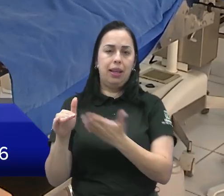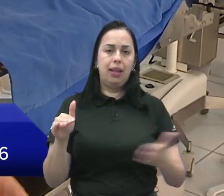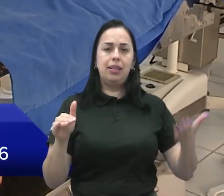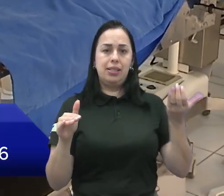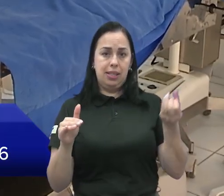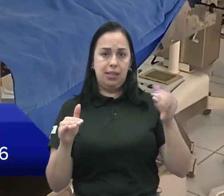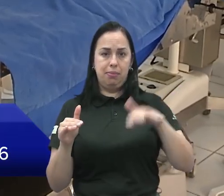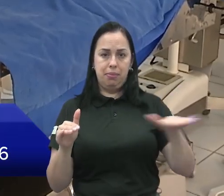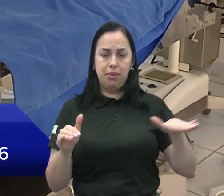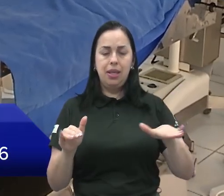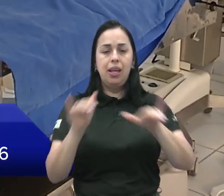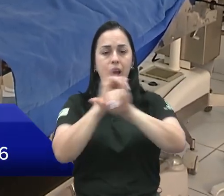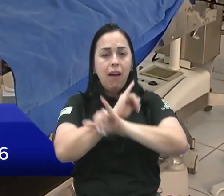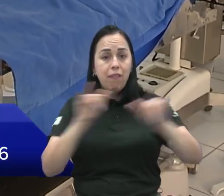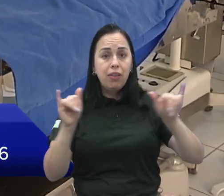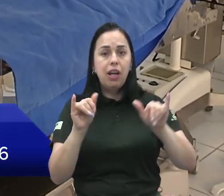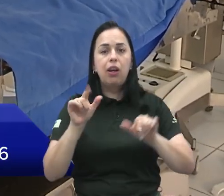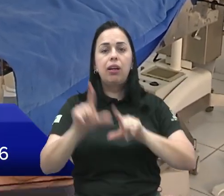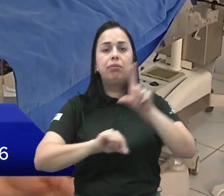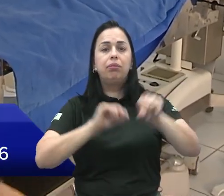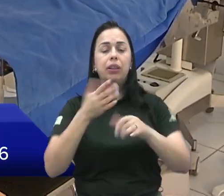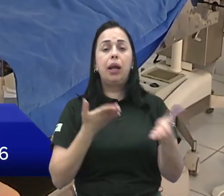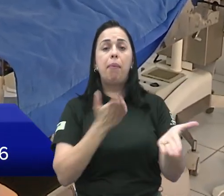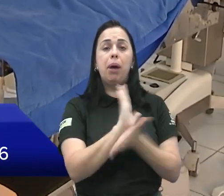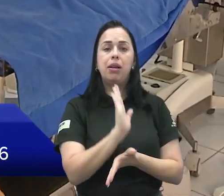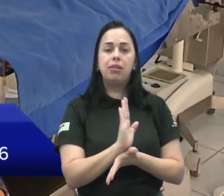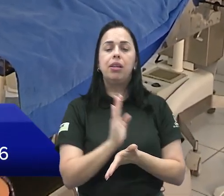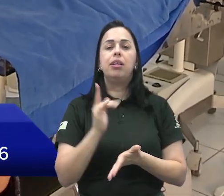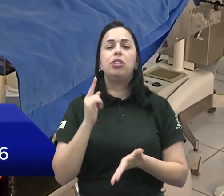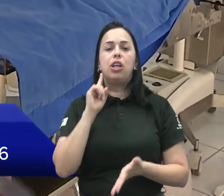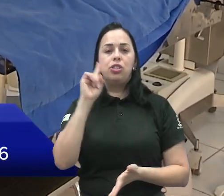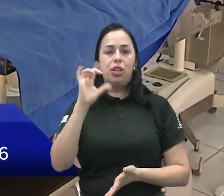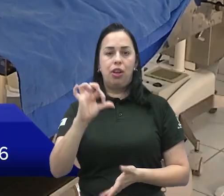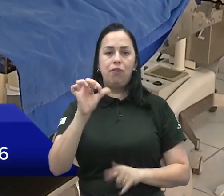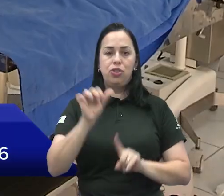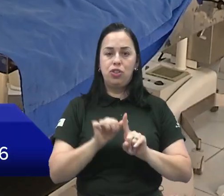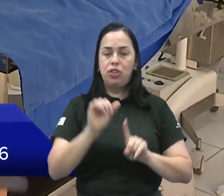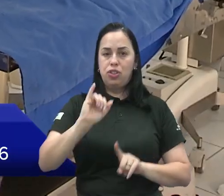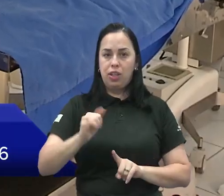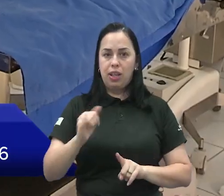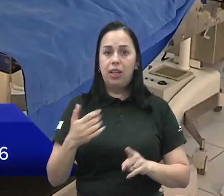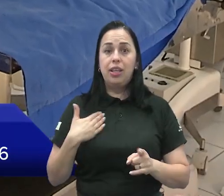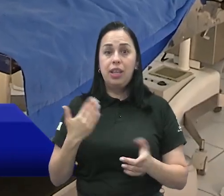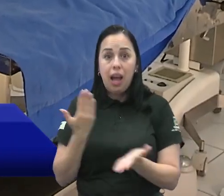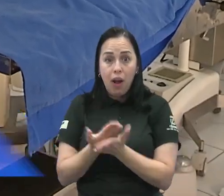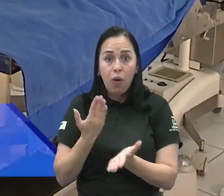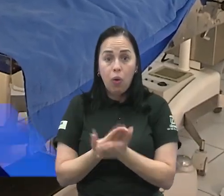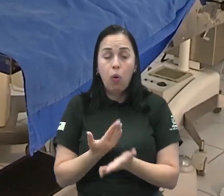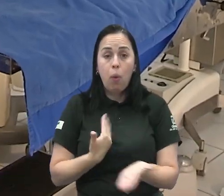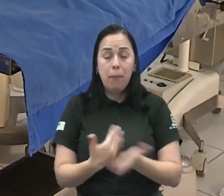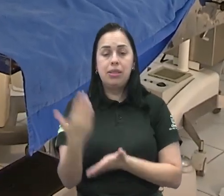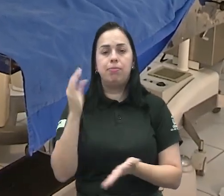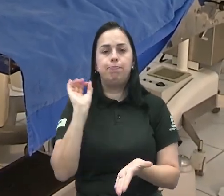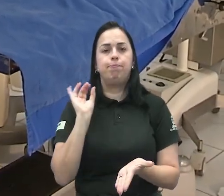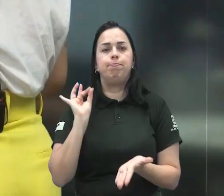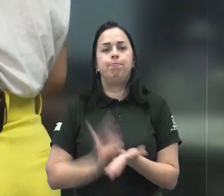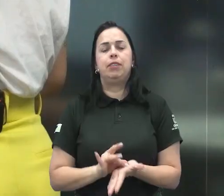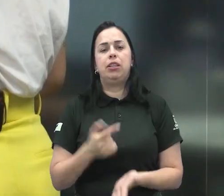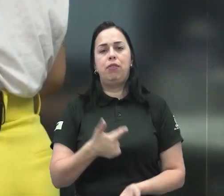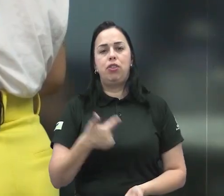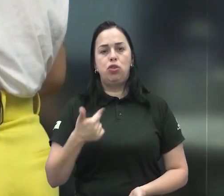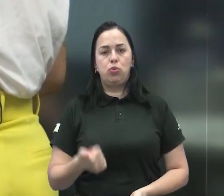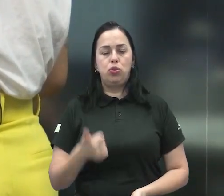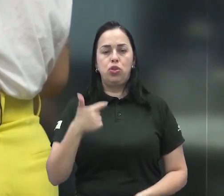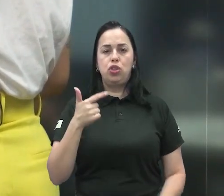da seleção vai ser divulgado dia 19 de janeiro e, como a Renata falou, as aulas estão previstas para começar no dia 21 de janeiro.